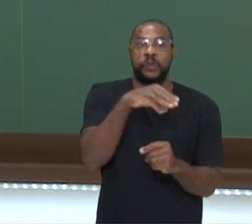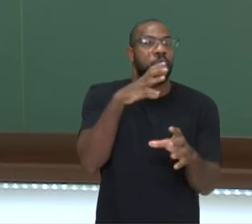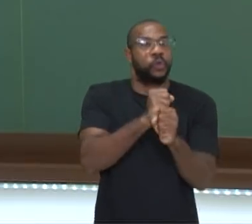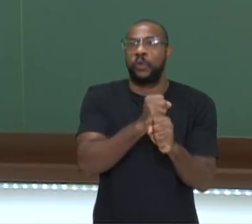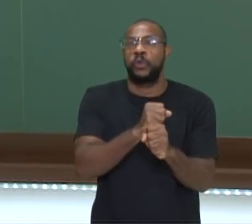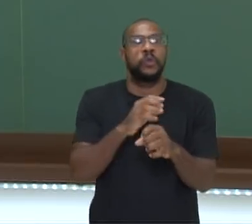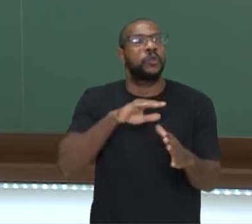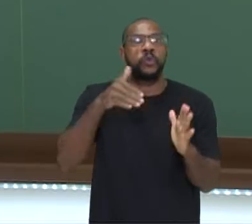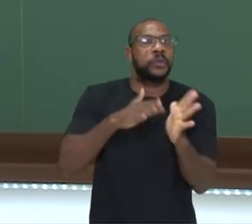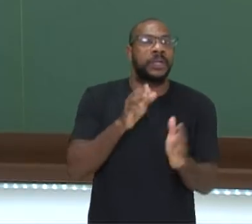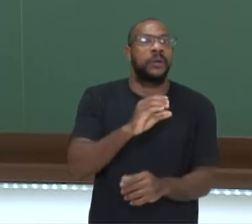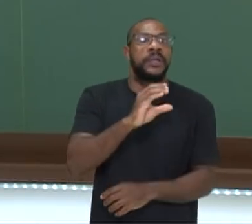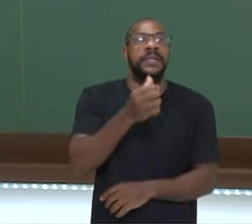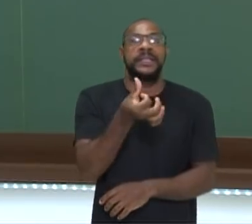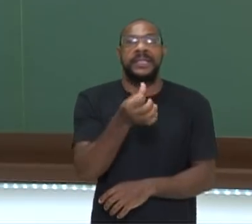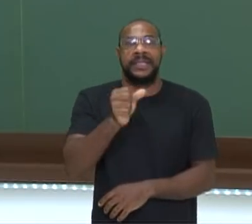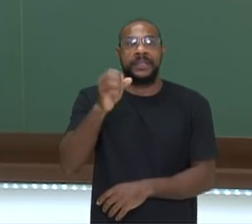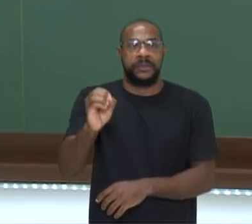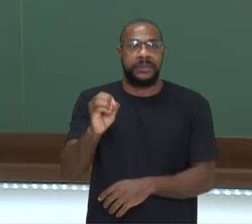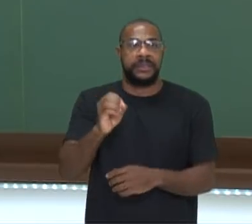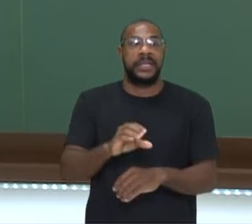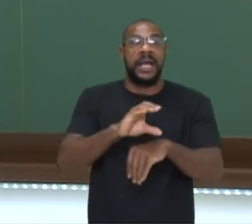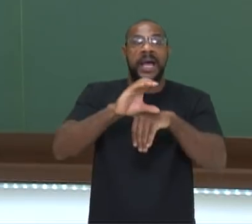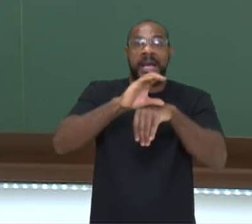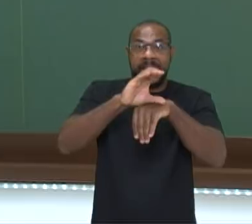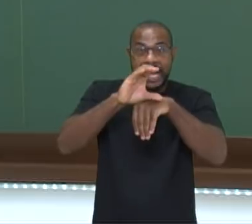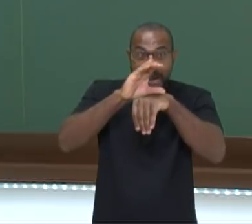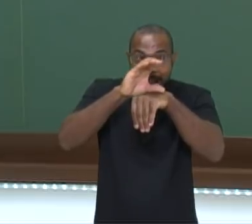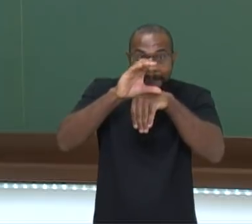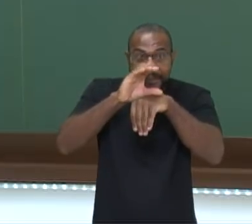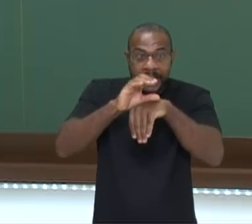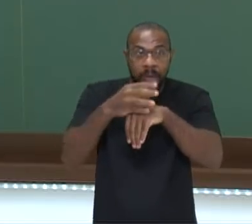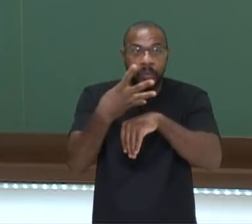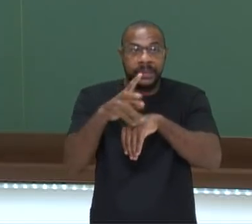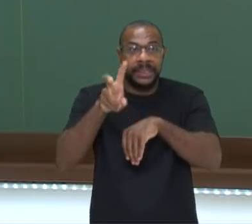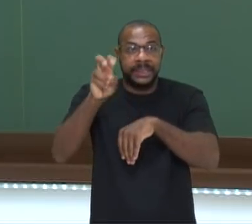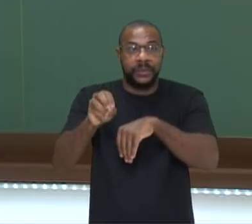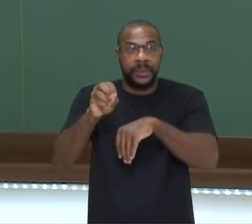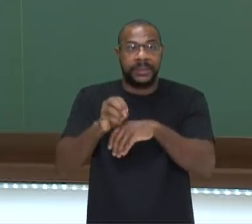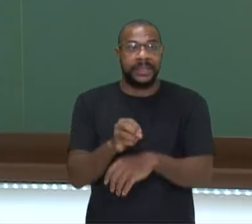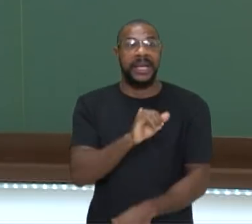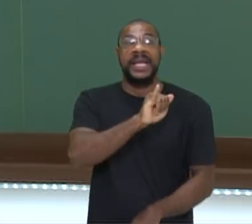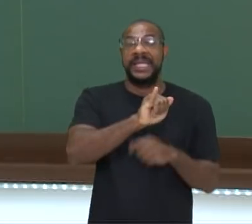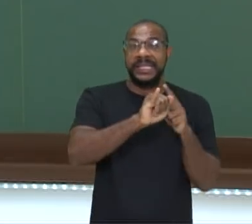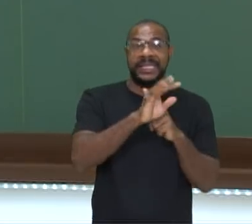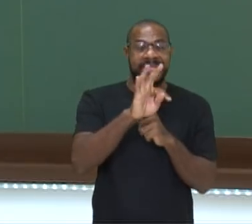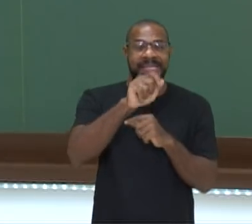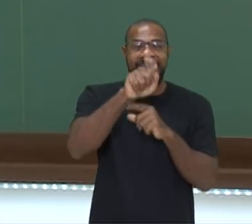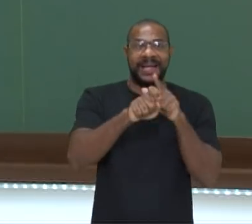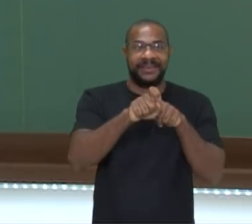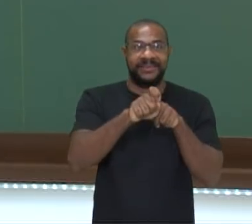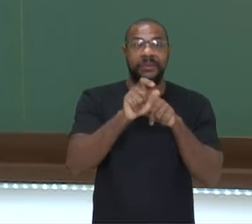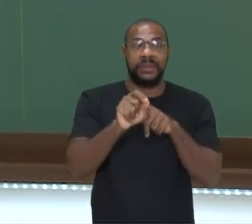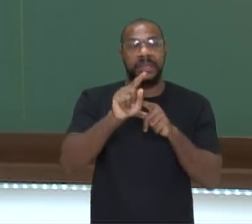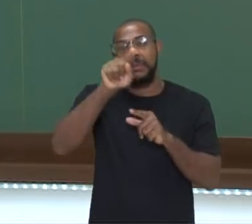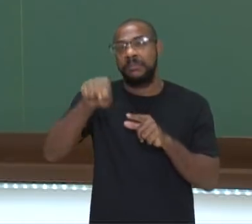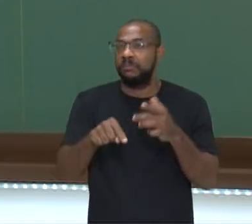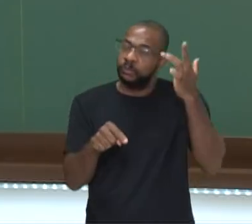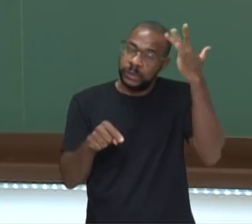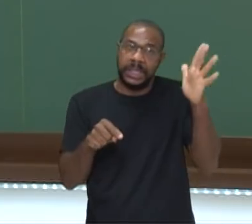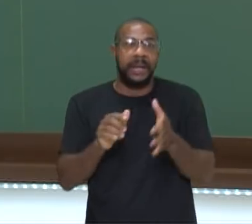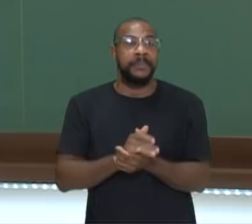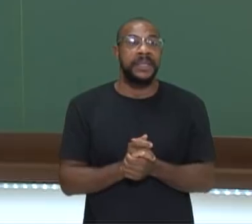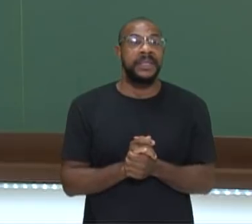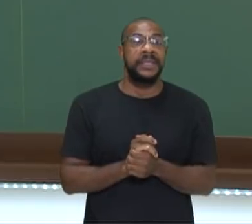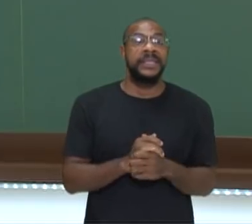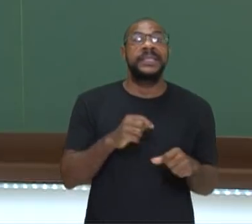capital é 450, a taxa é o que a gente quer saber e o tempo 10 meses. A formulazinha do juros